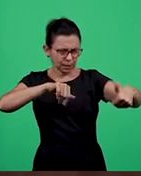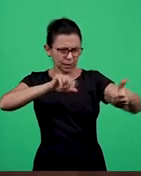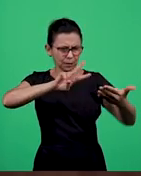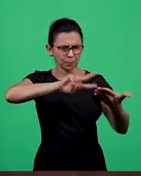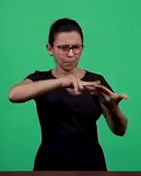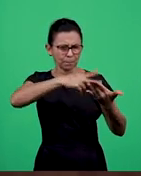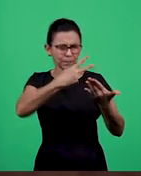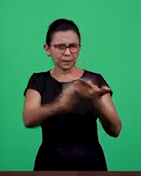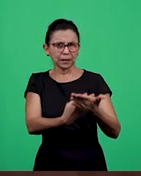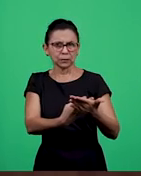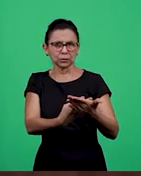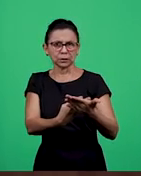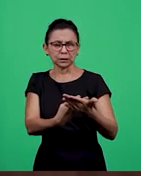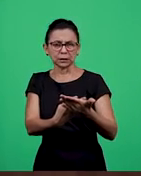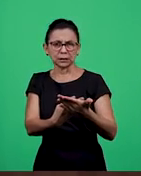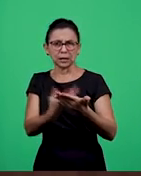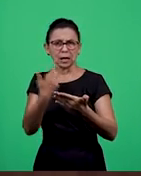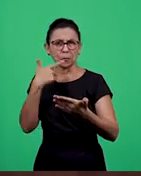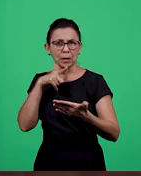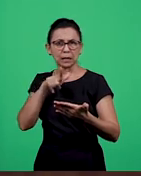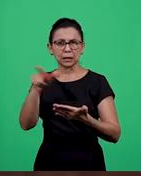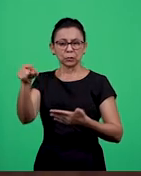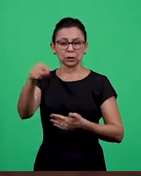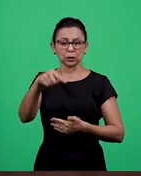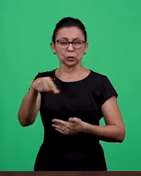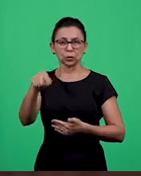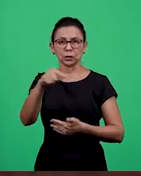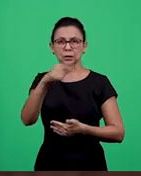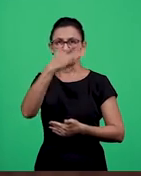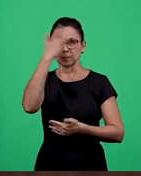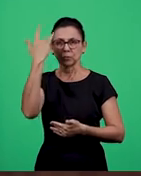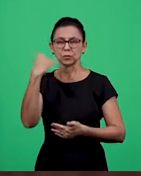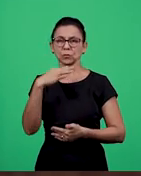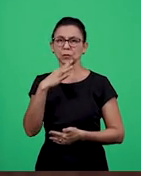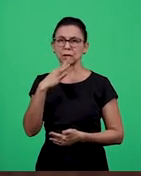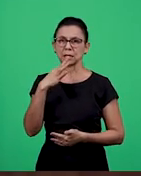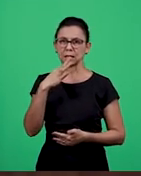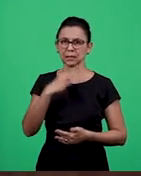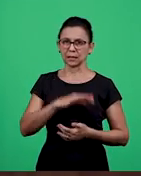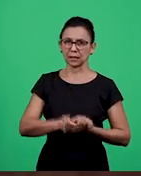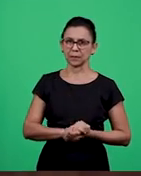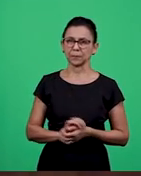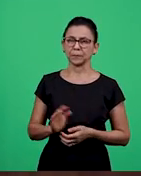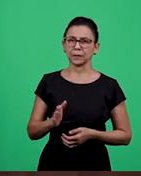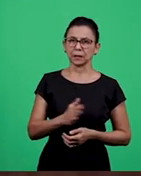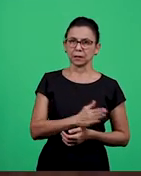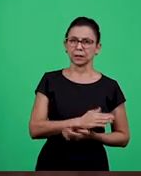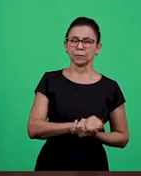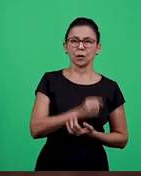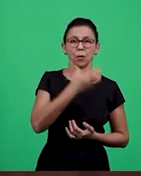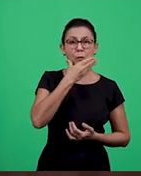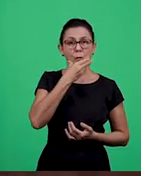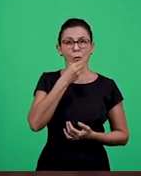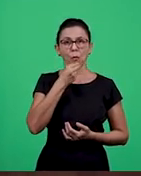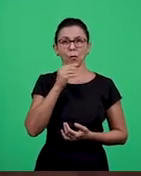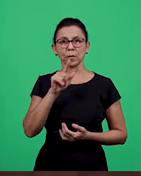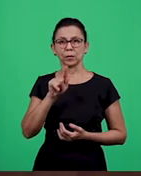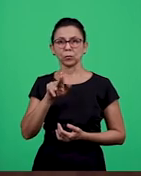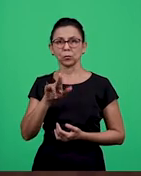conheciam. E nessa época, Gutenberg, que nós conhecemos como o pai da imprensa,